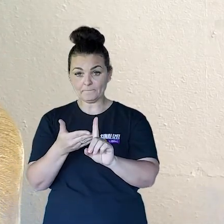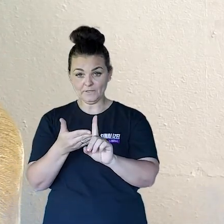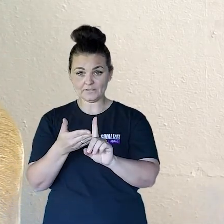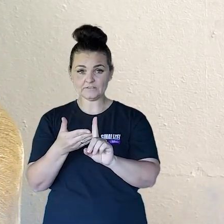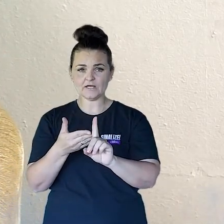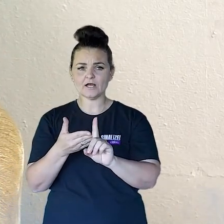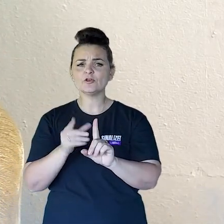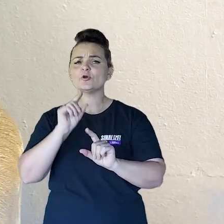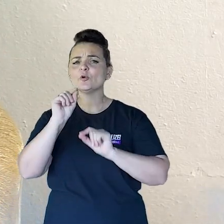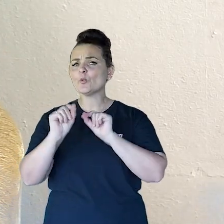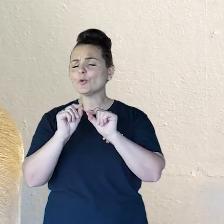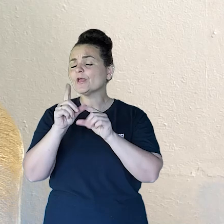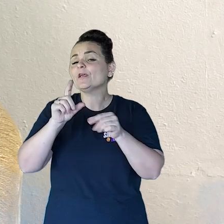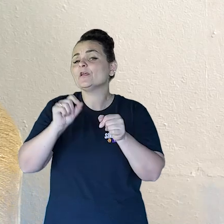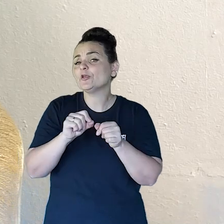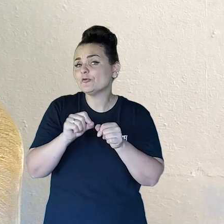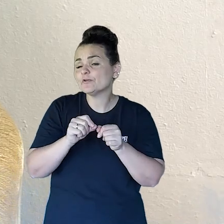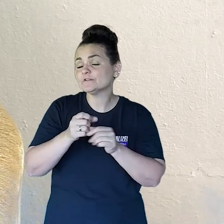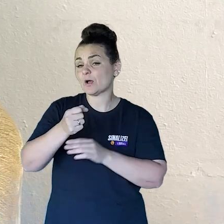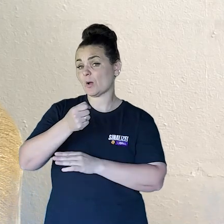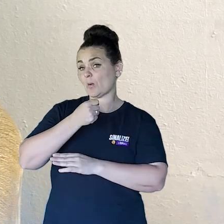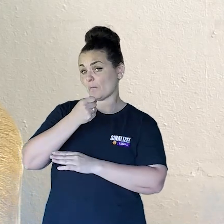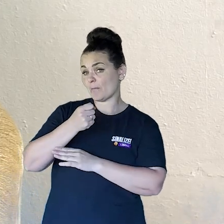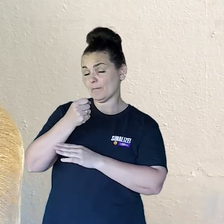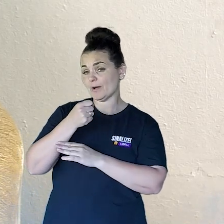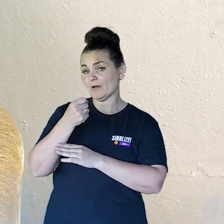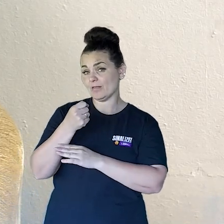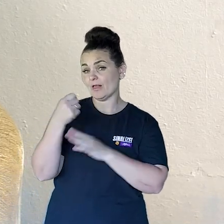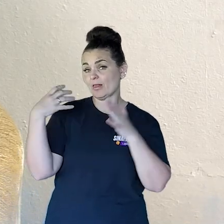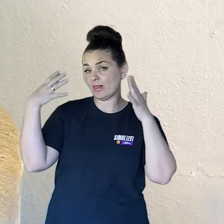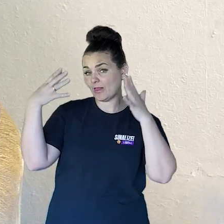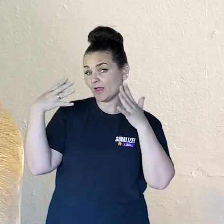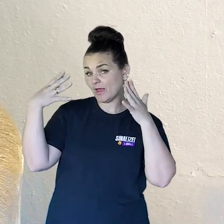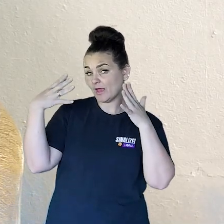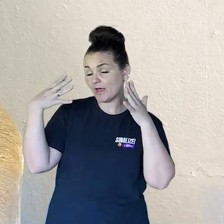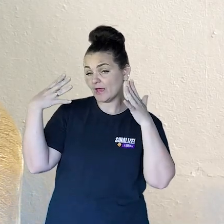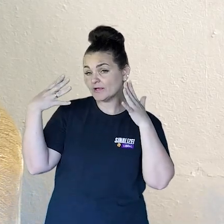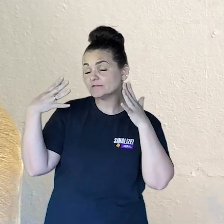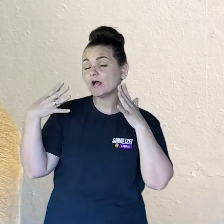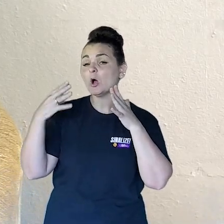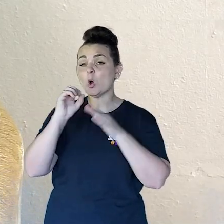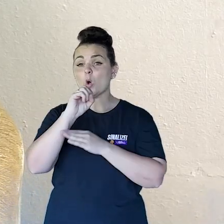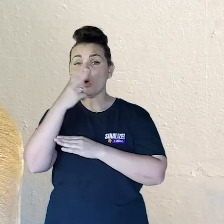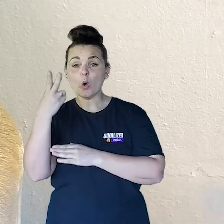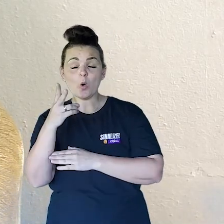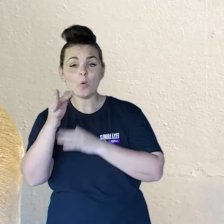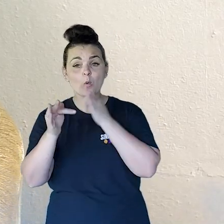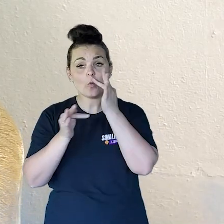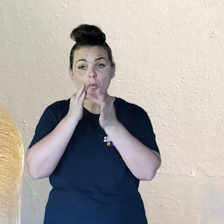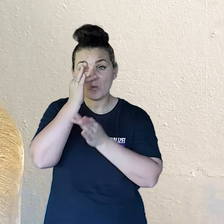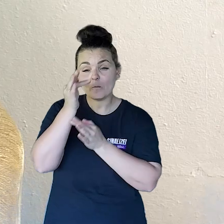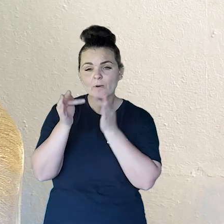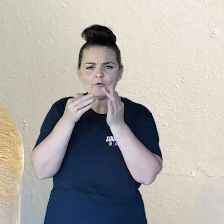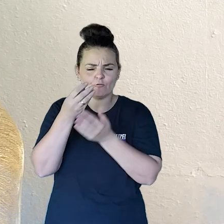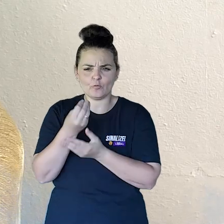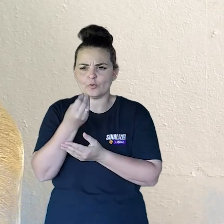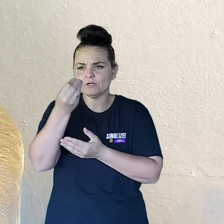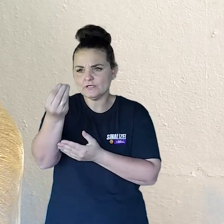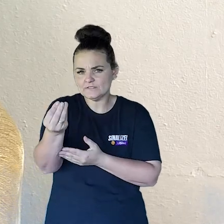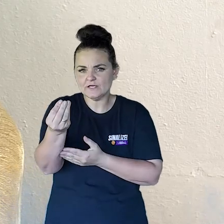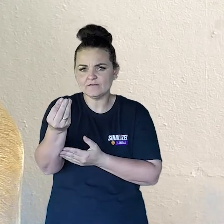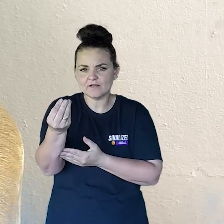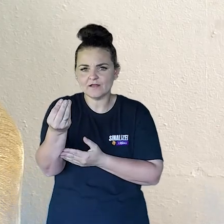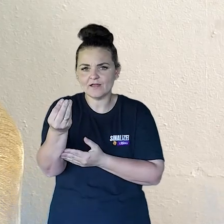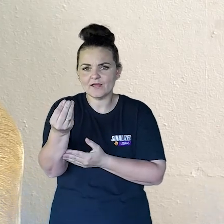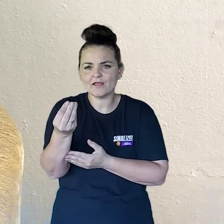Uma palestra, entrega de rosas. Falei, mas aonde isso impacta na vida dessas mulheres?